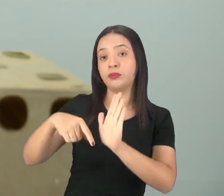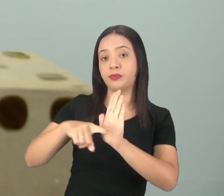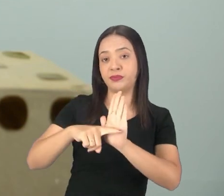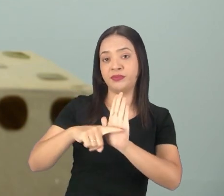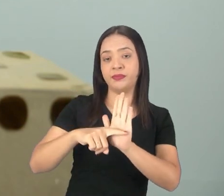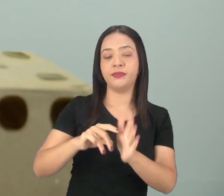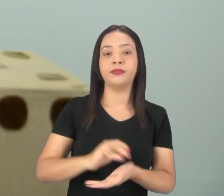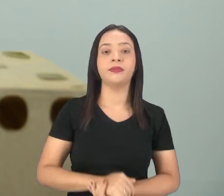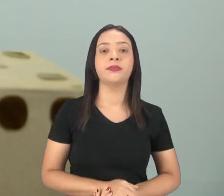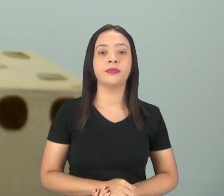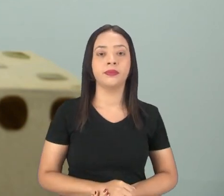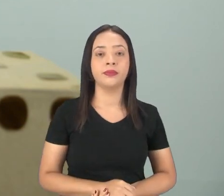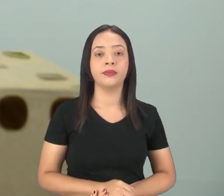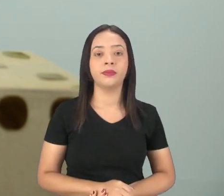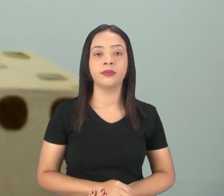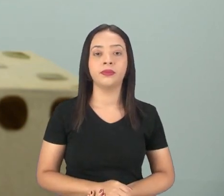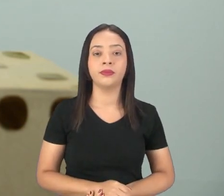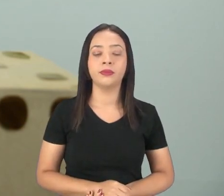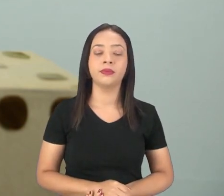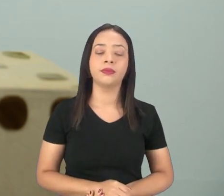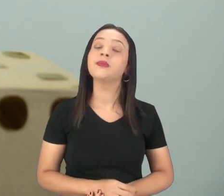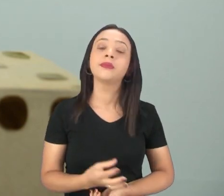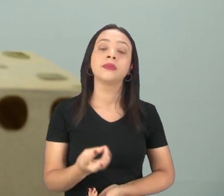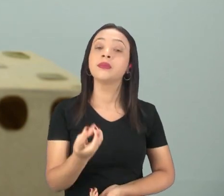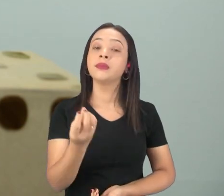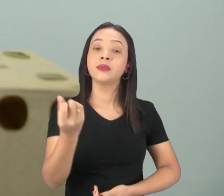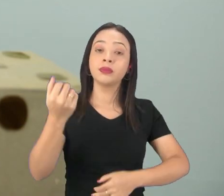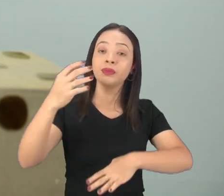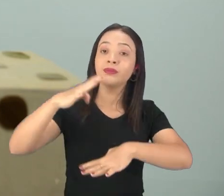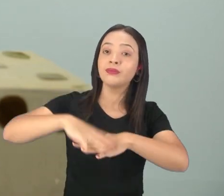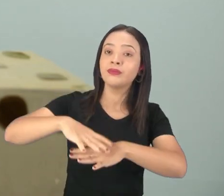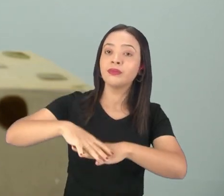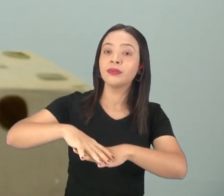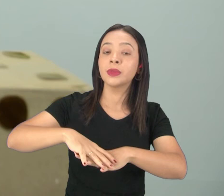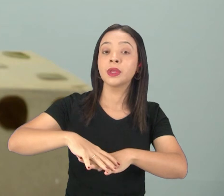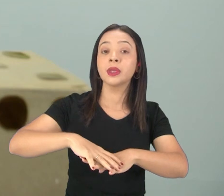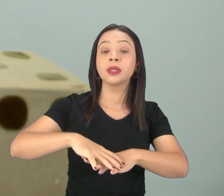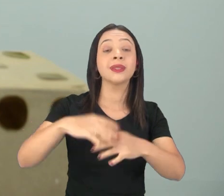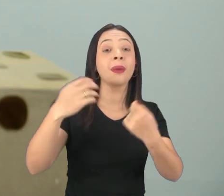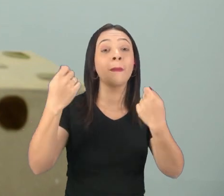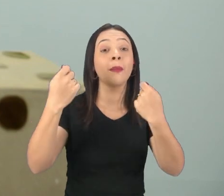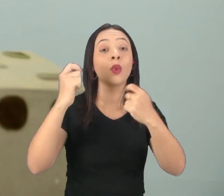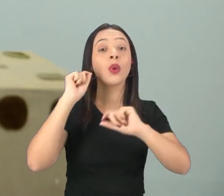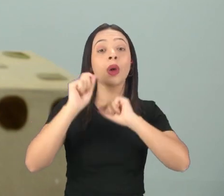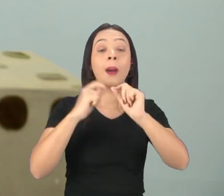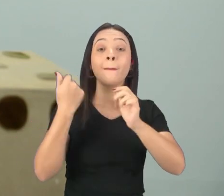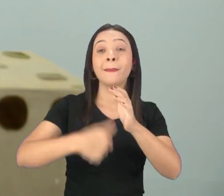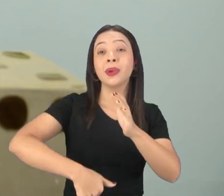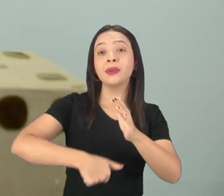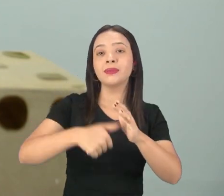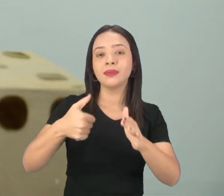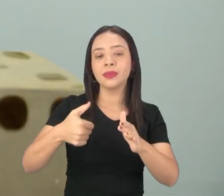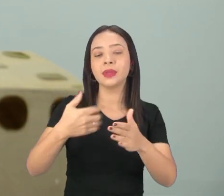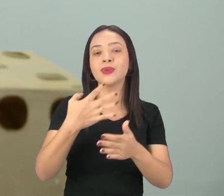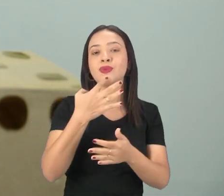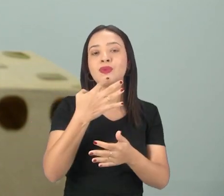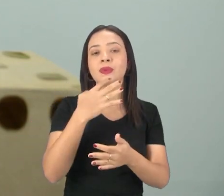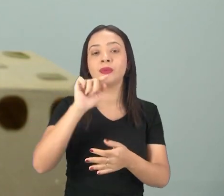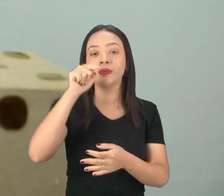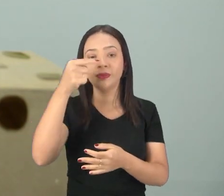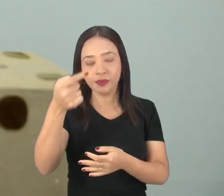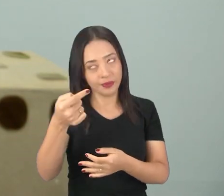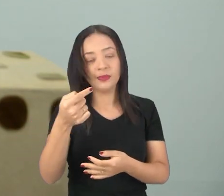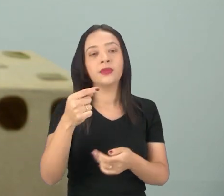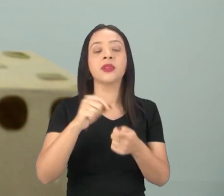menos. Essas são as operações matemáticas básicas, as primeiras que a gente tem contato, tá? E depois a gente vai fazer alguns exemplos